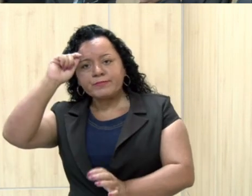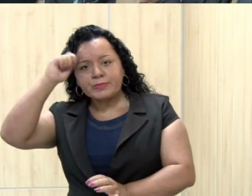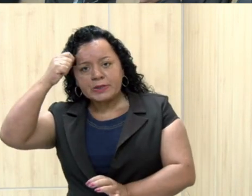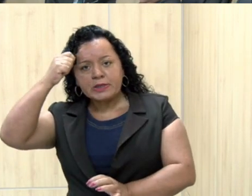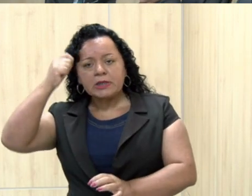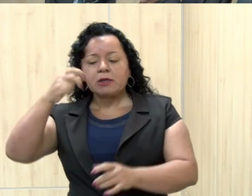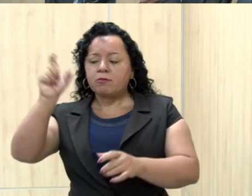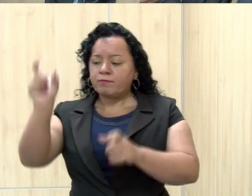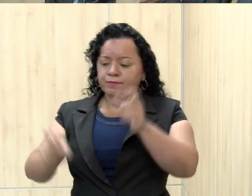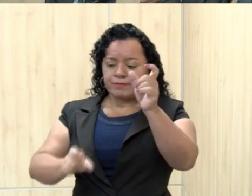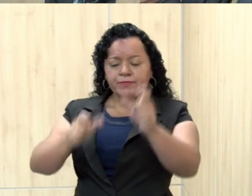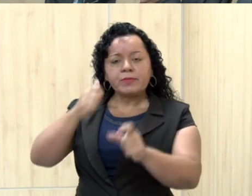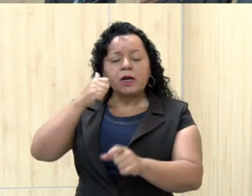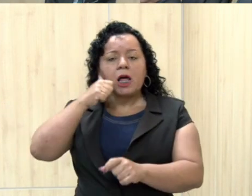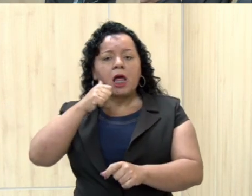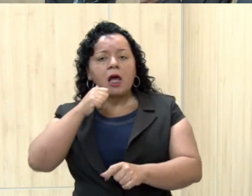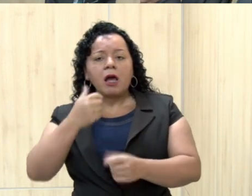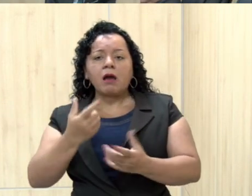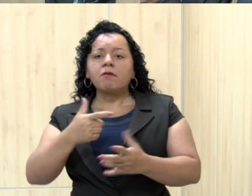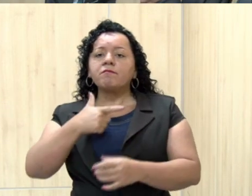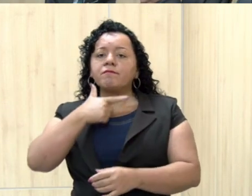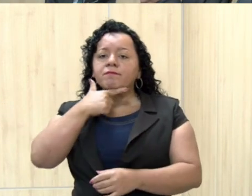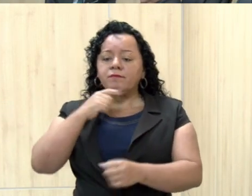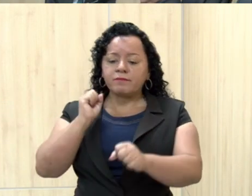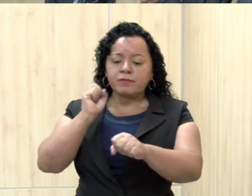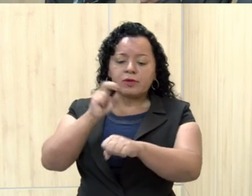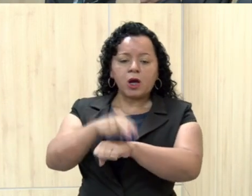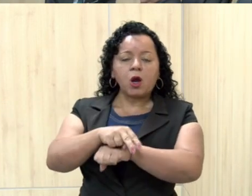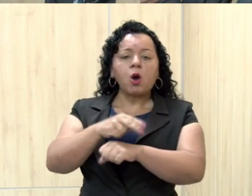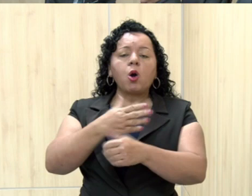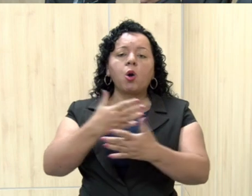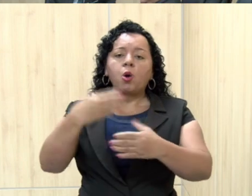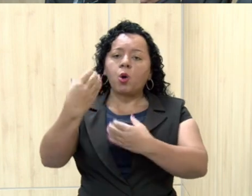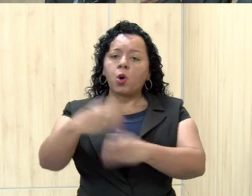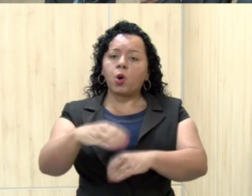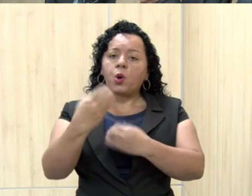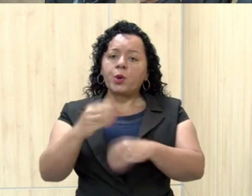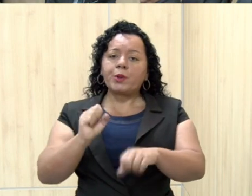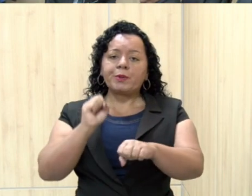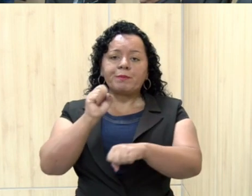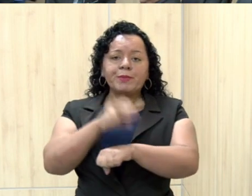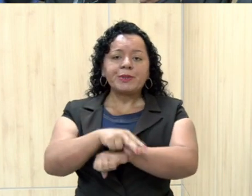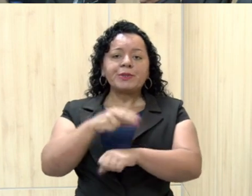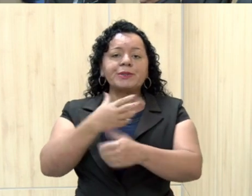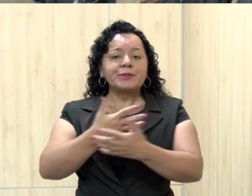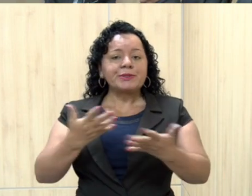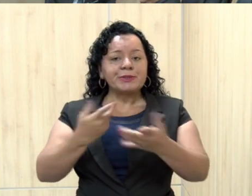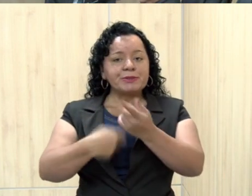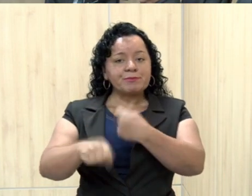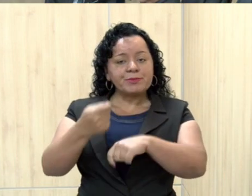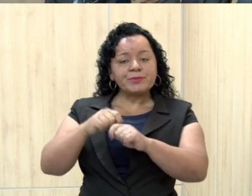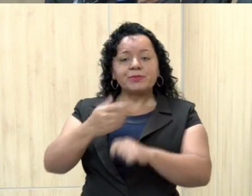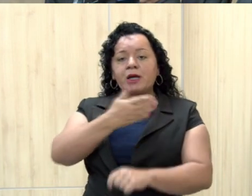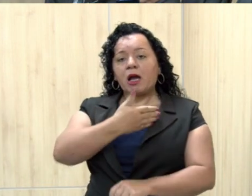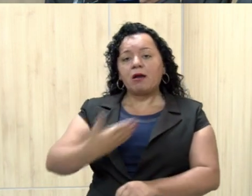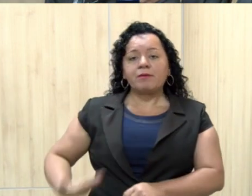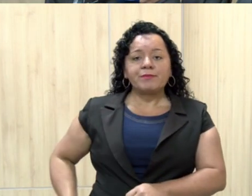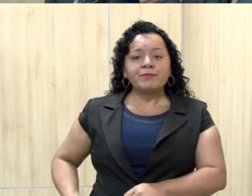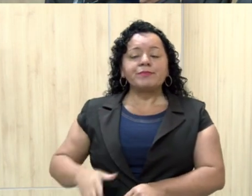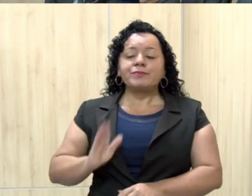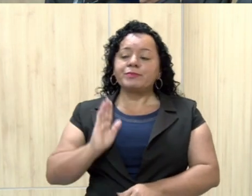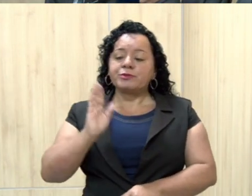das vagas oferecidas no concurso público para provimento de cargos em empregos públicos da administração pública direta e indireta de